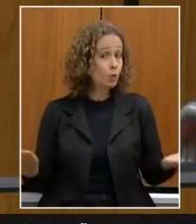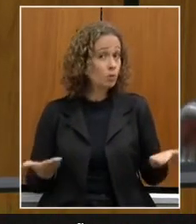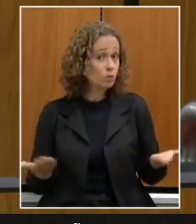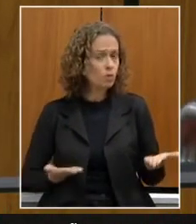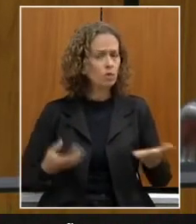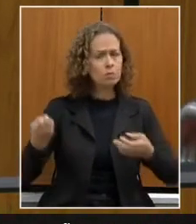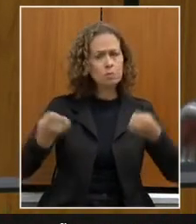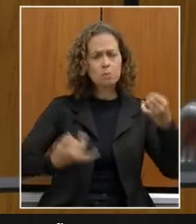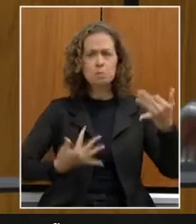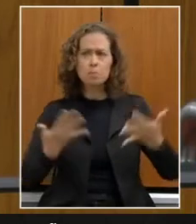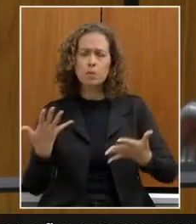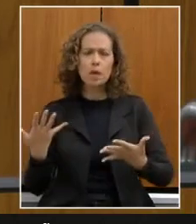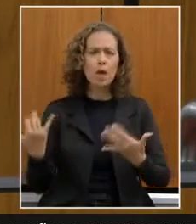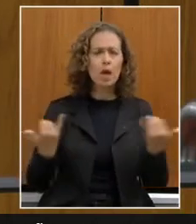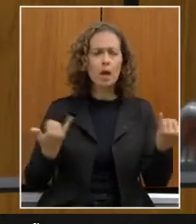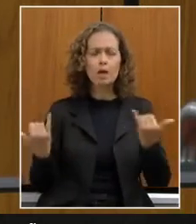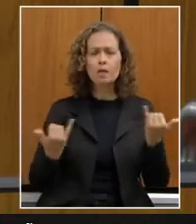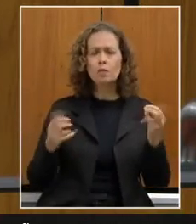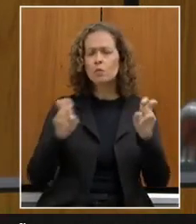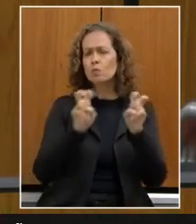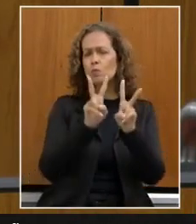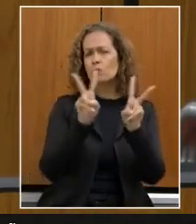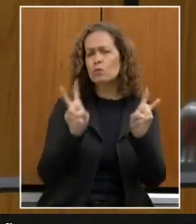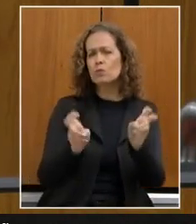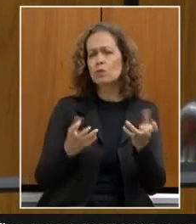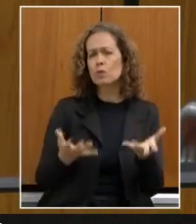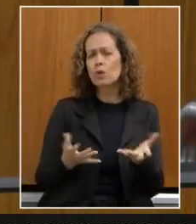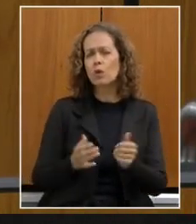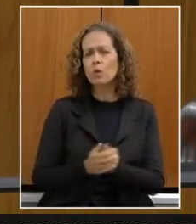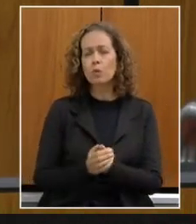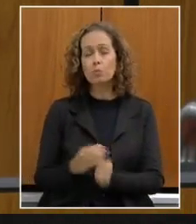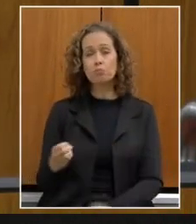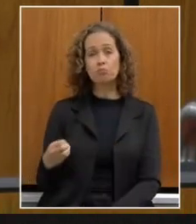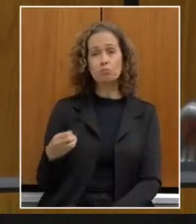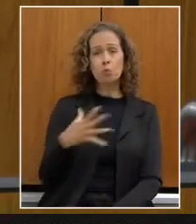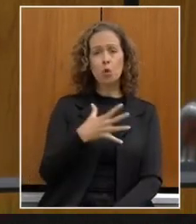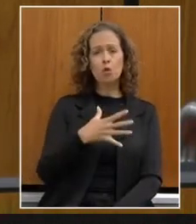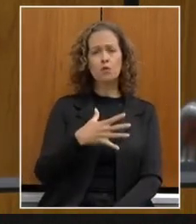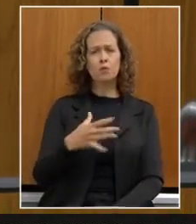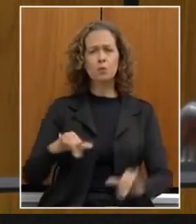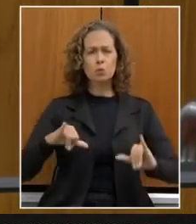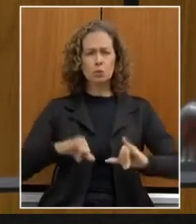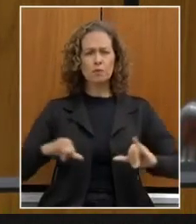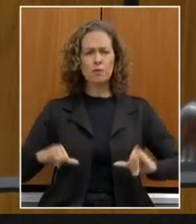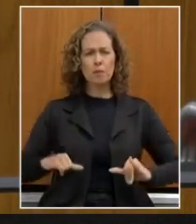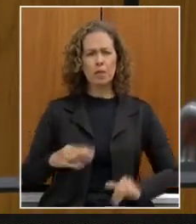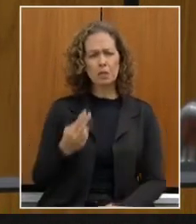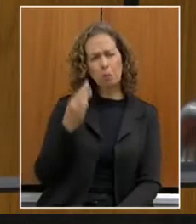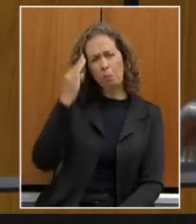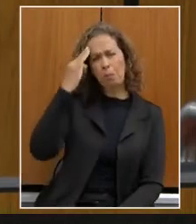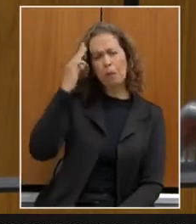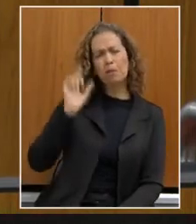fala sobre uma nova modalidade de sofrimento mental que é o language